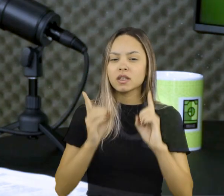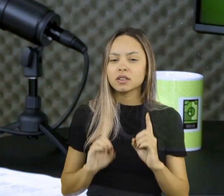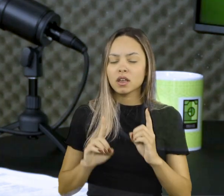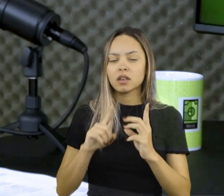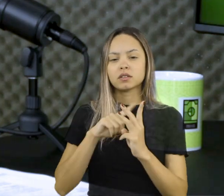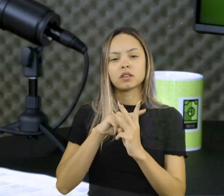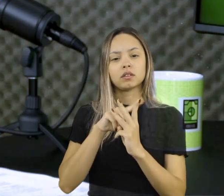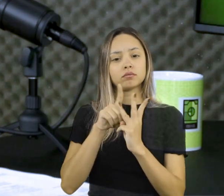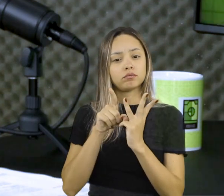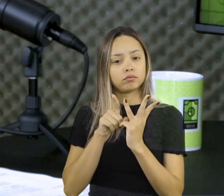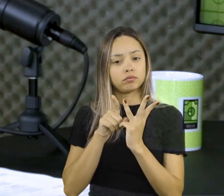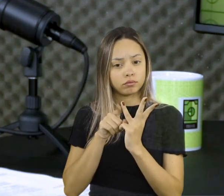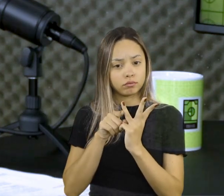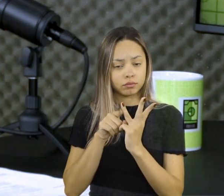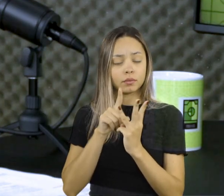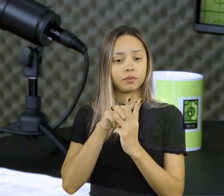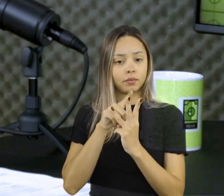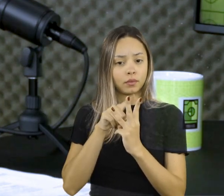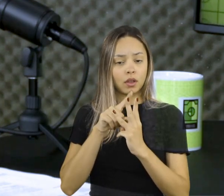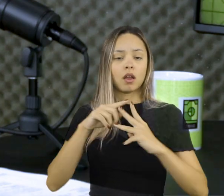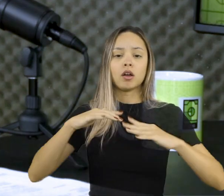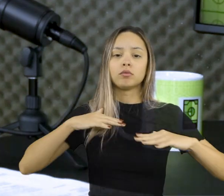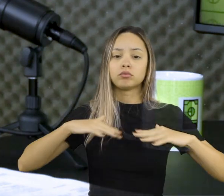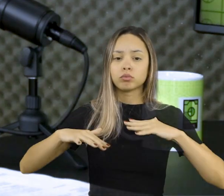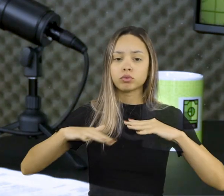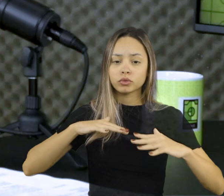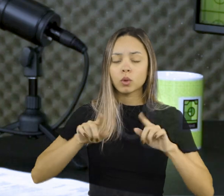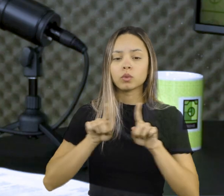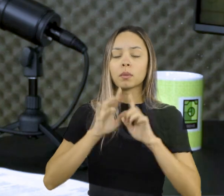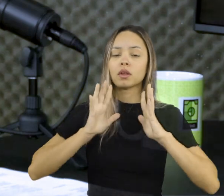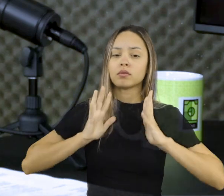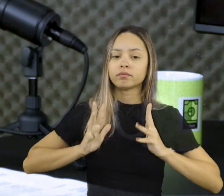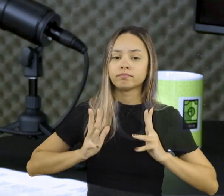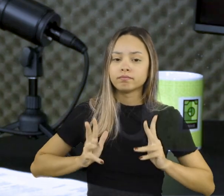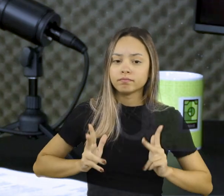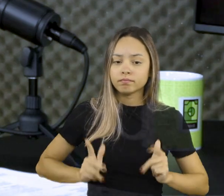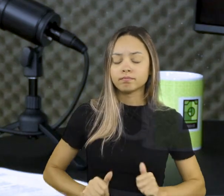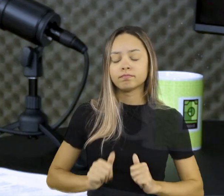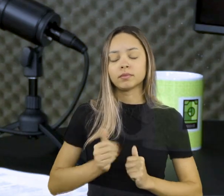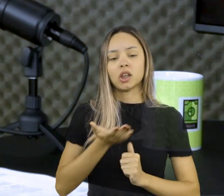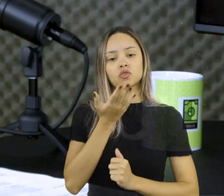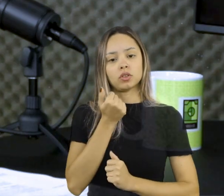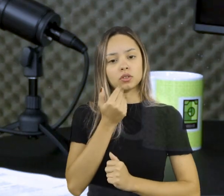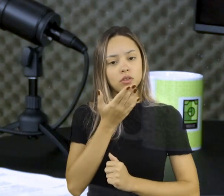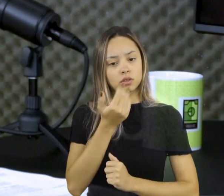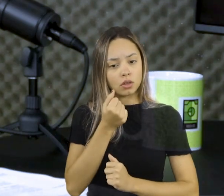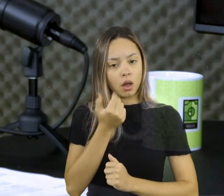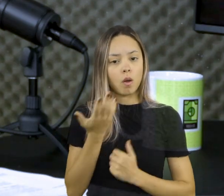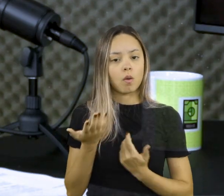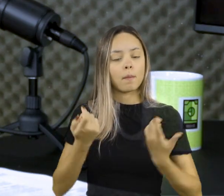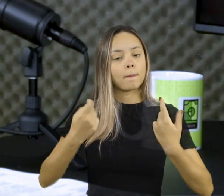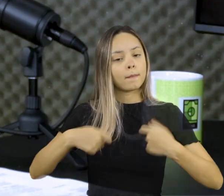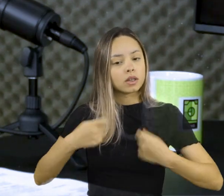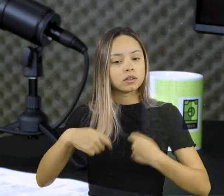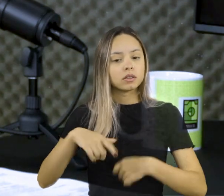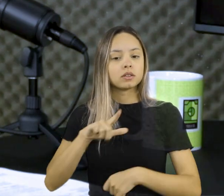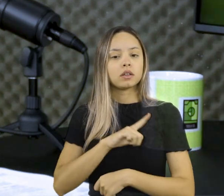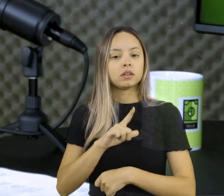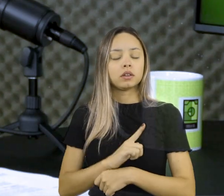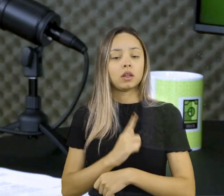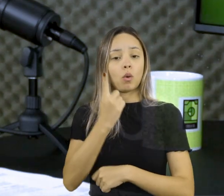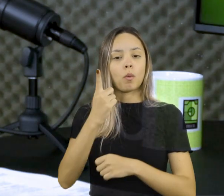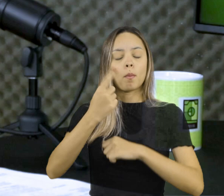é a locomoção, a higienização e a alimentação. Então, vai entrar ali em cena um profissional de